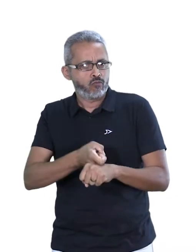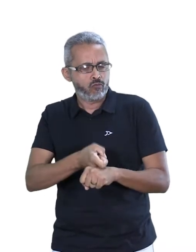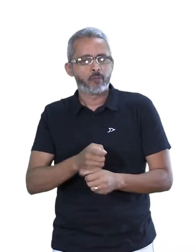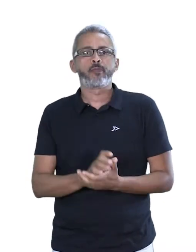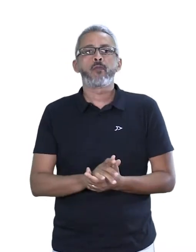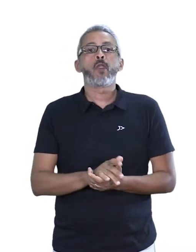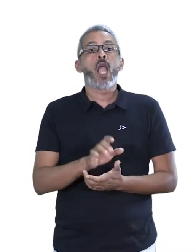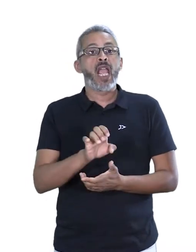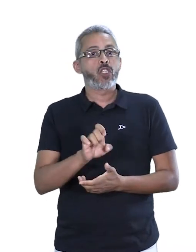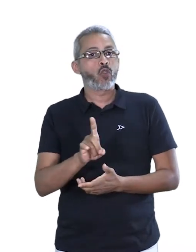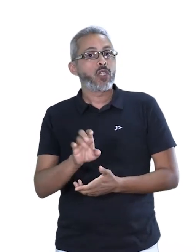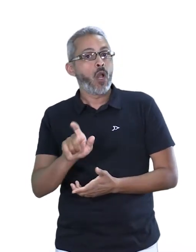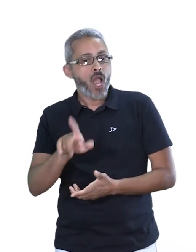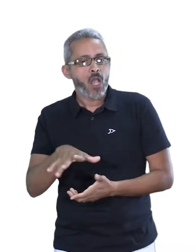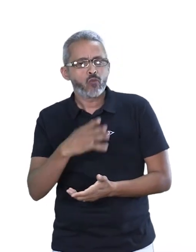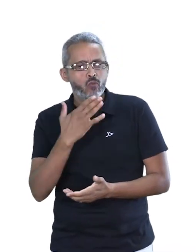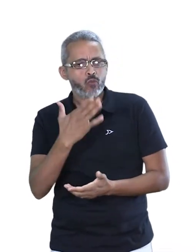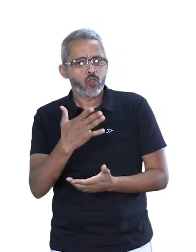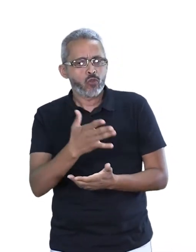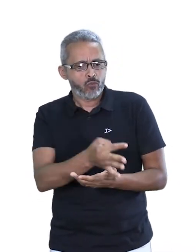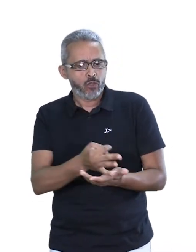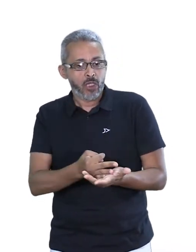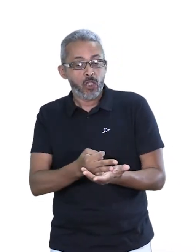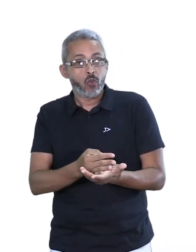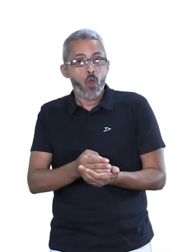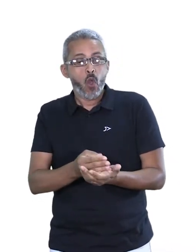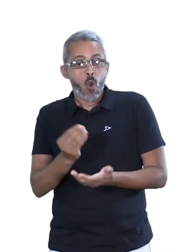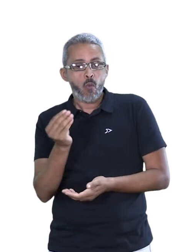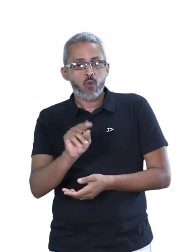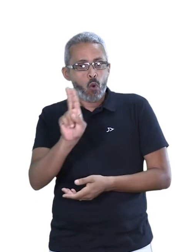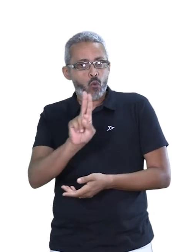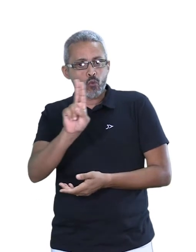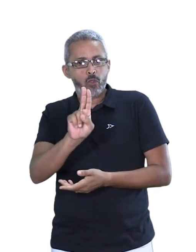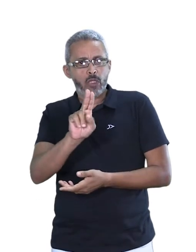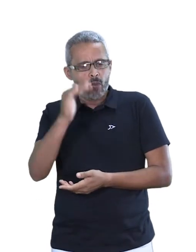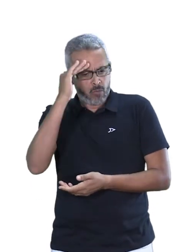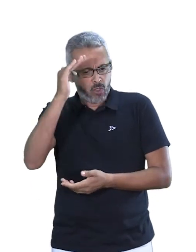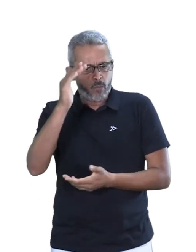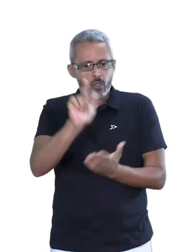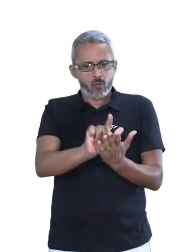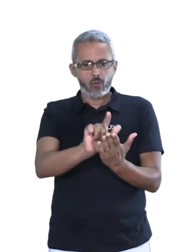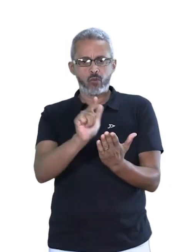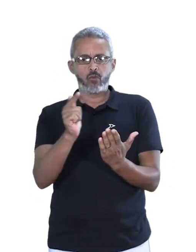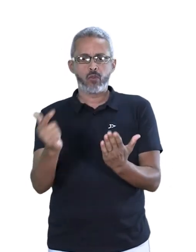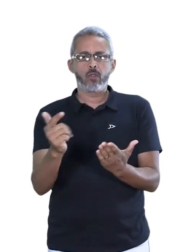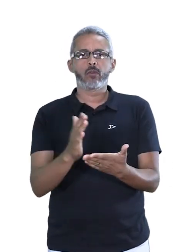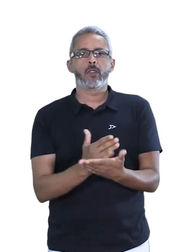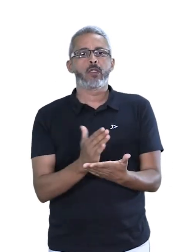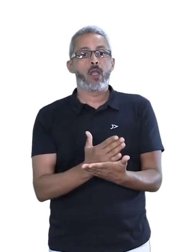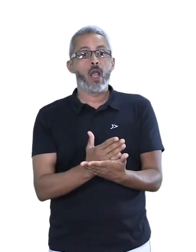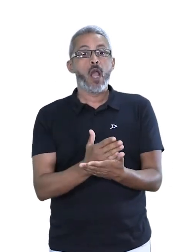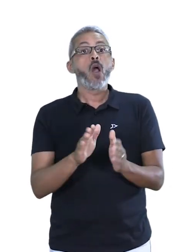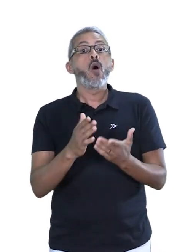O editorial é um tipo de texto utilizado na imprensa, especialmente em jornais e revistas, que tem